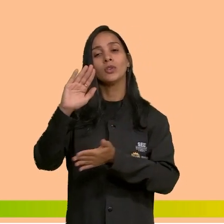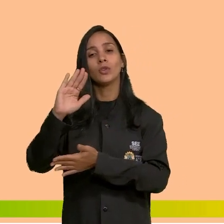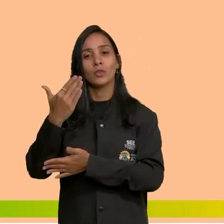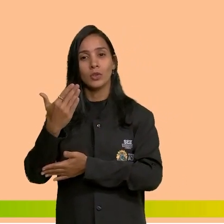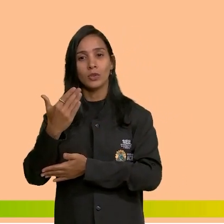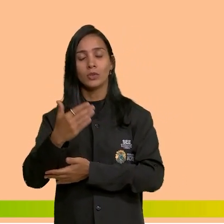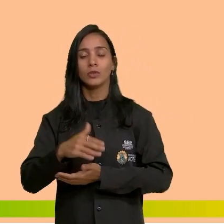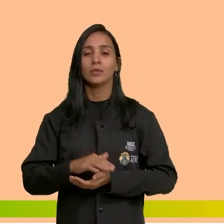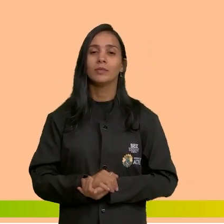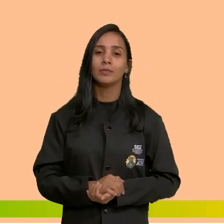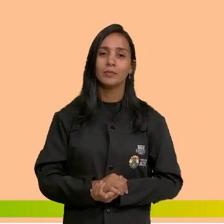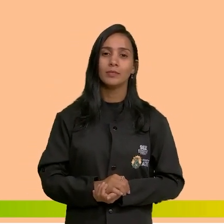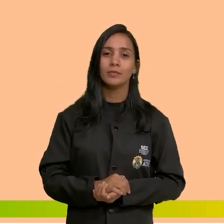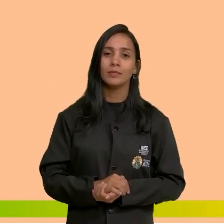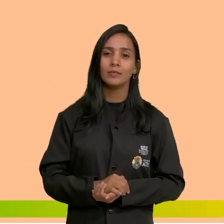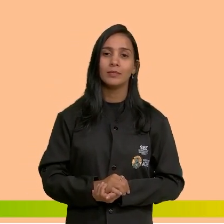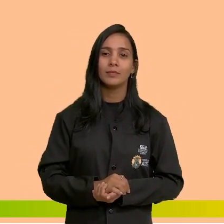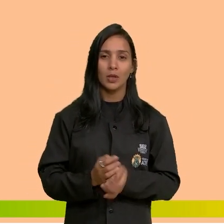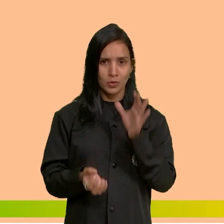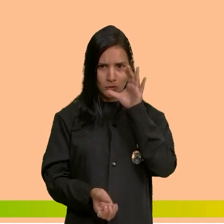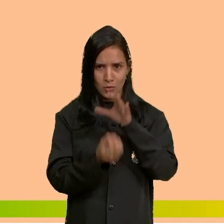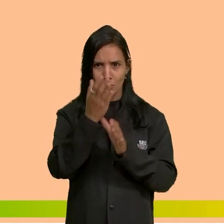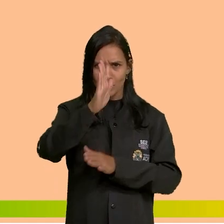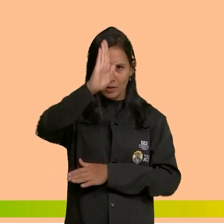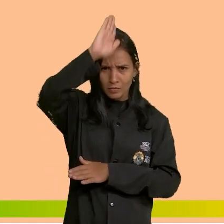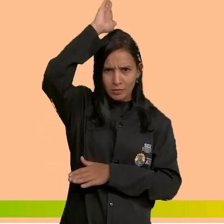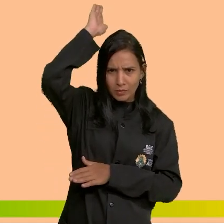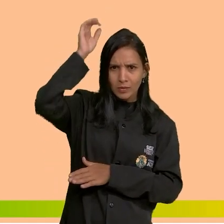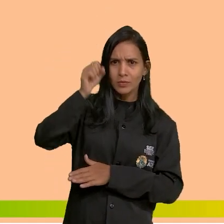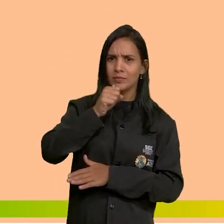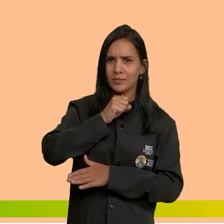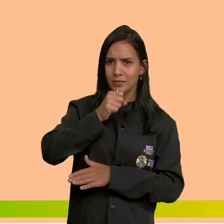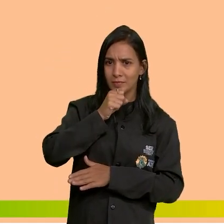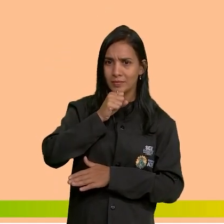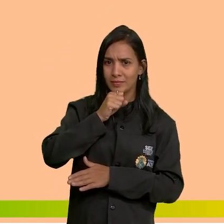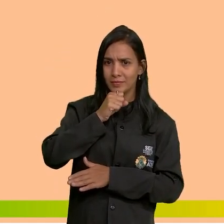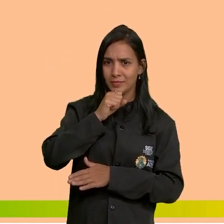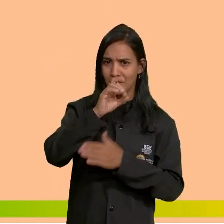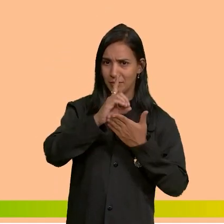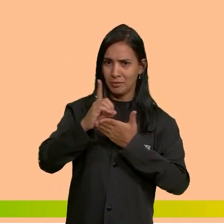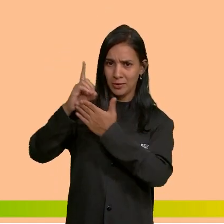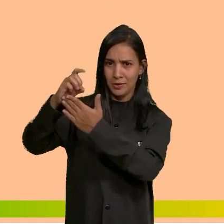O teatro ele surge na Roma Antiga em homenagem ao deus Mercúrio?